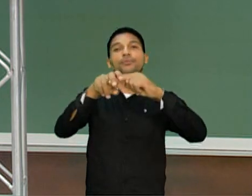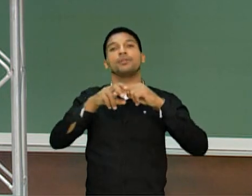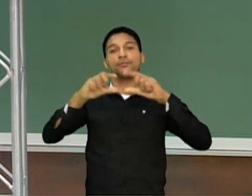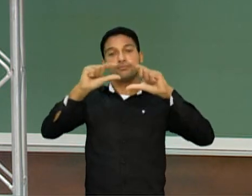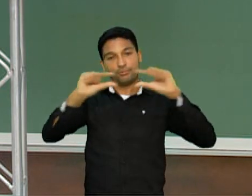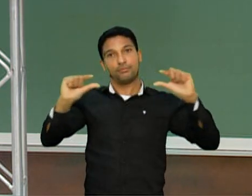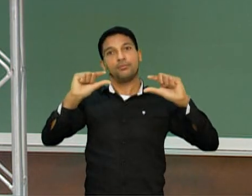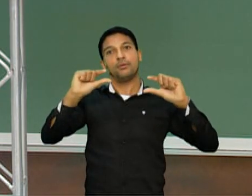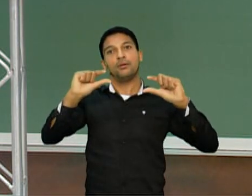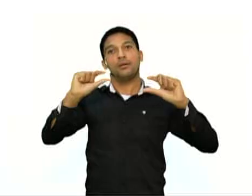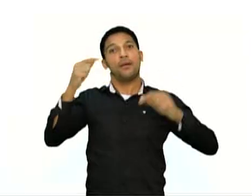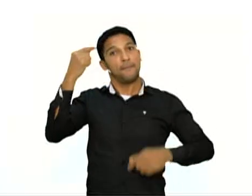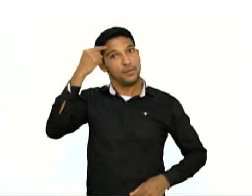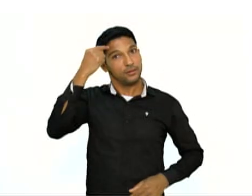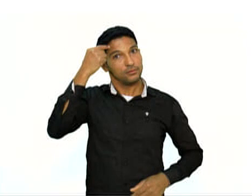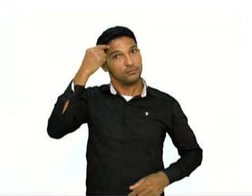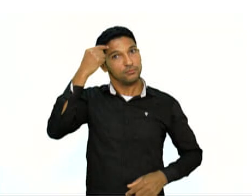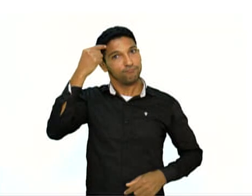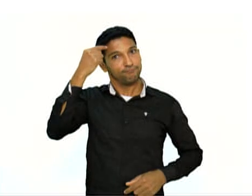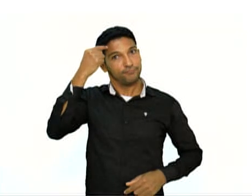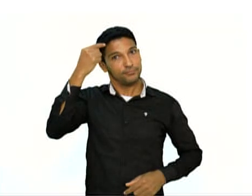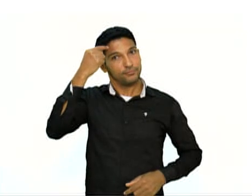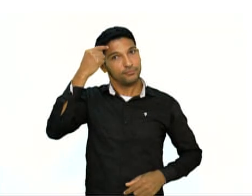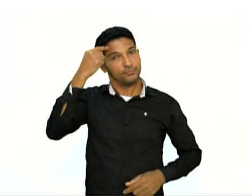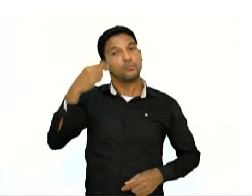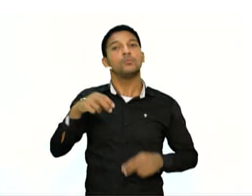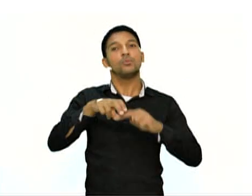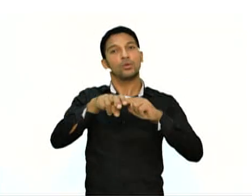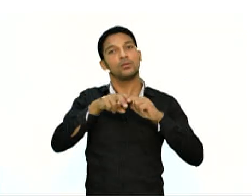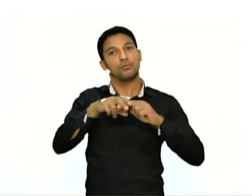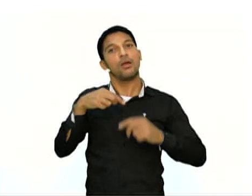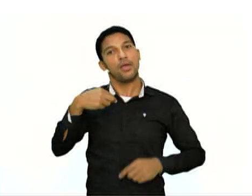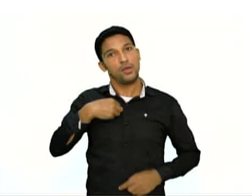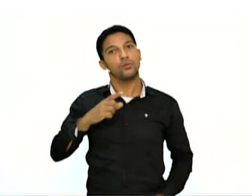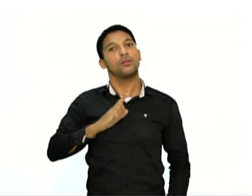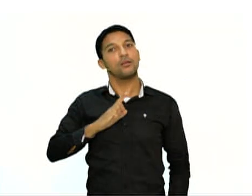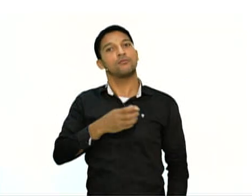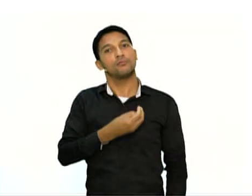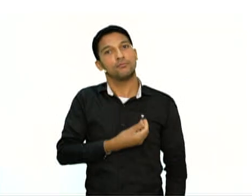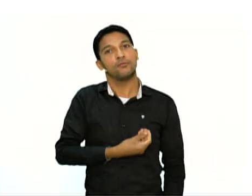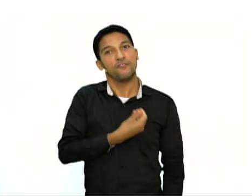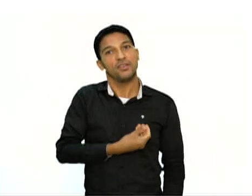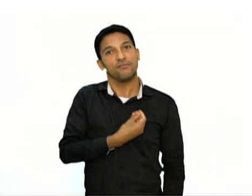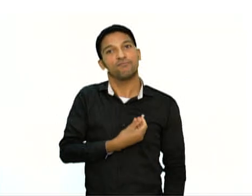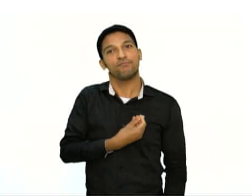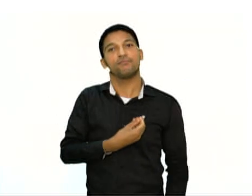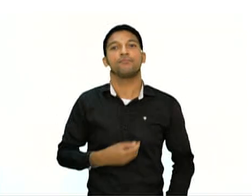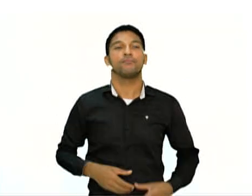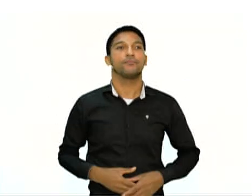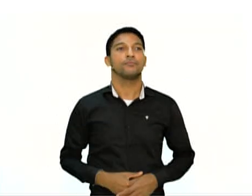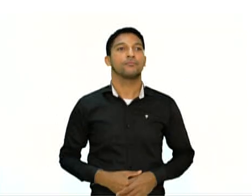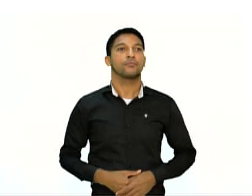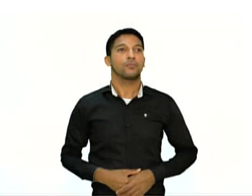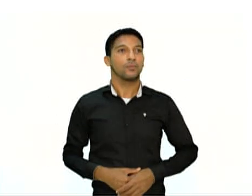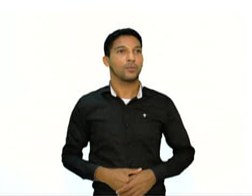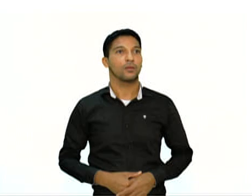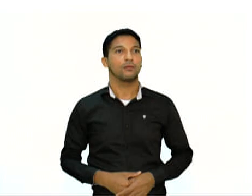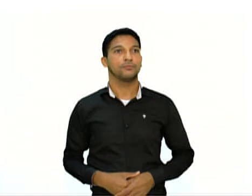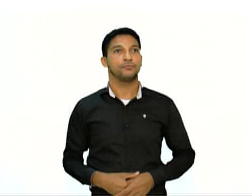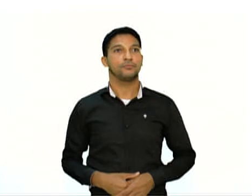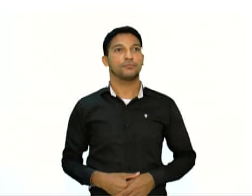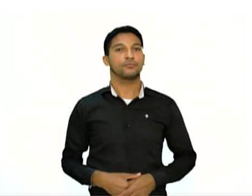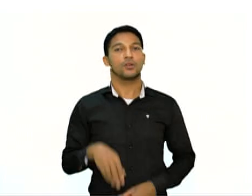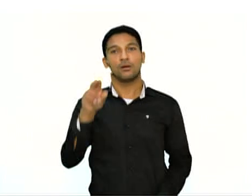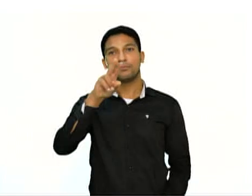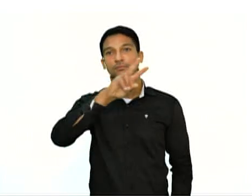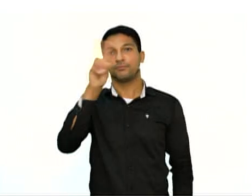uma citação do próprio Descartes. Vamos ler. Enquanto eu queria pensar que tudo era falso, cumpria necessariamente que